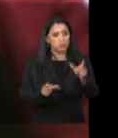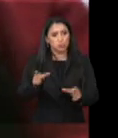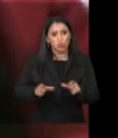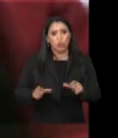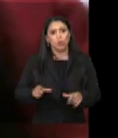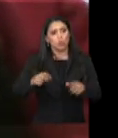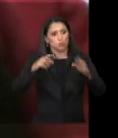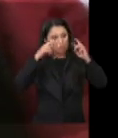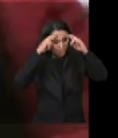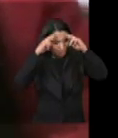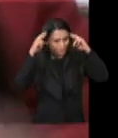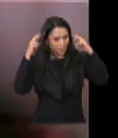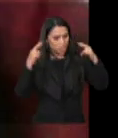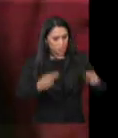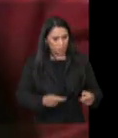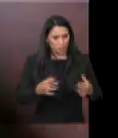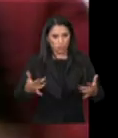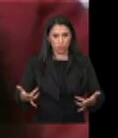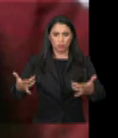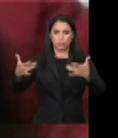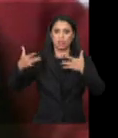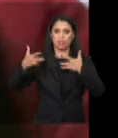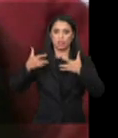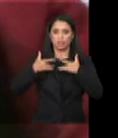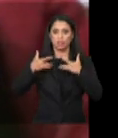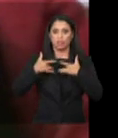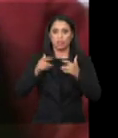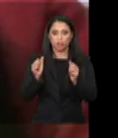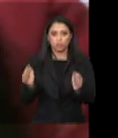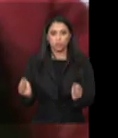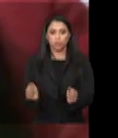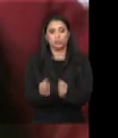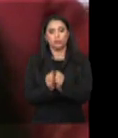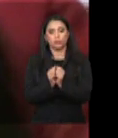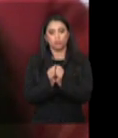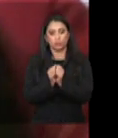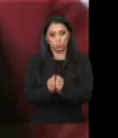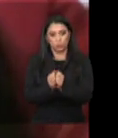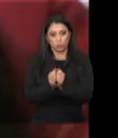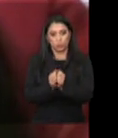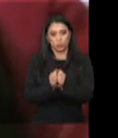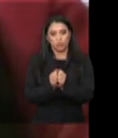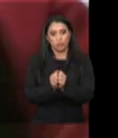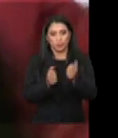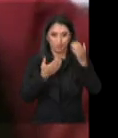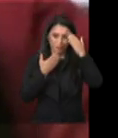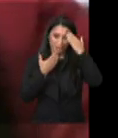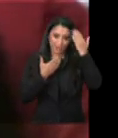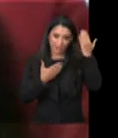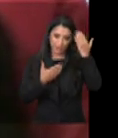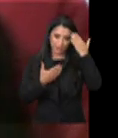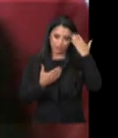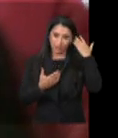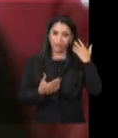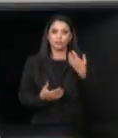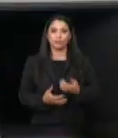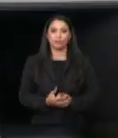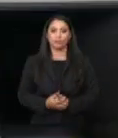solidariedade a sua resistência infinita seguimos juntas juntos e juntas muito obrigada